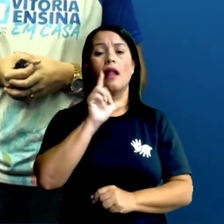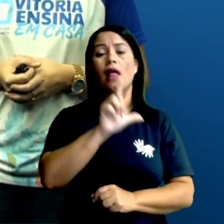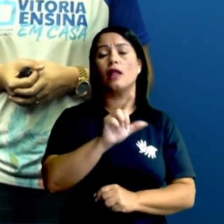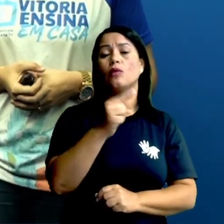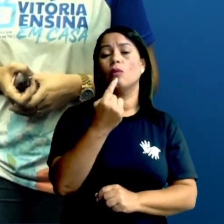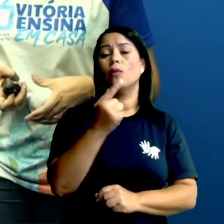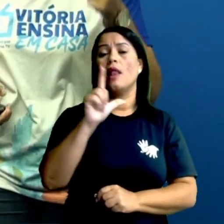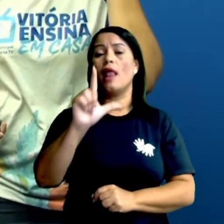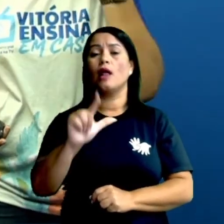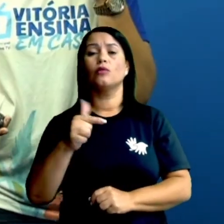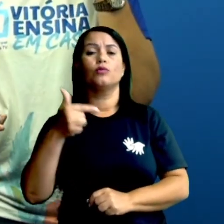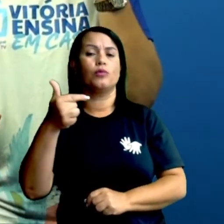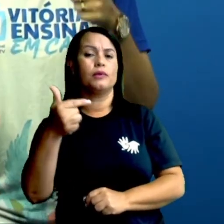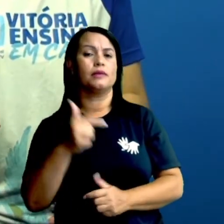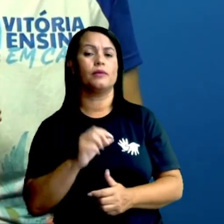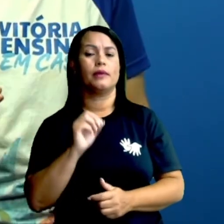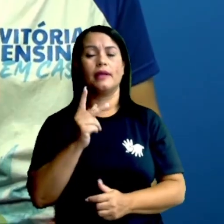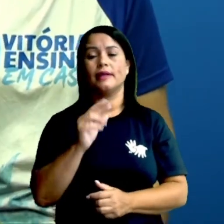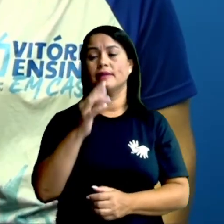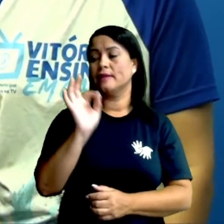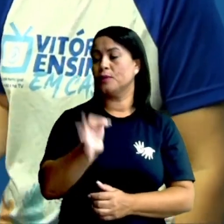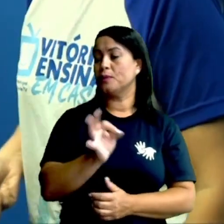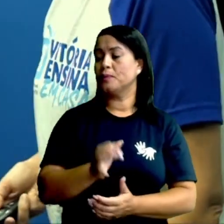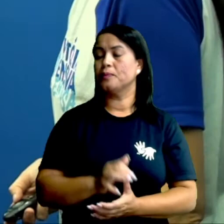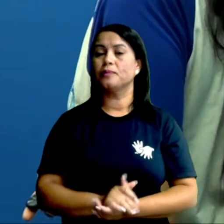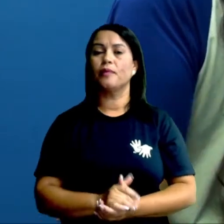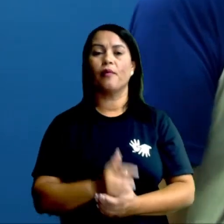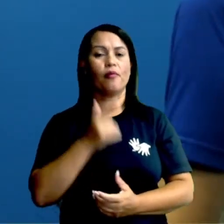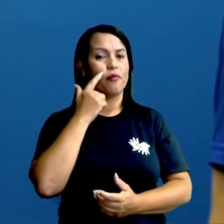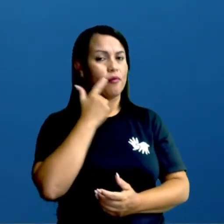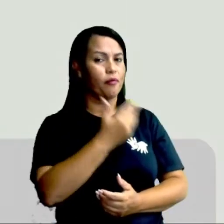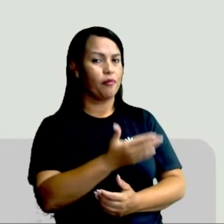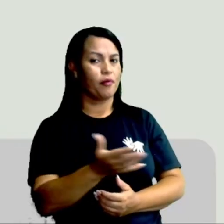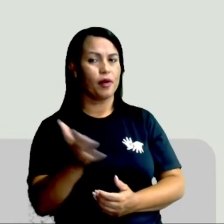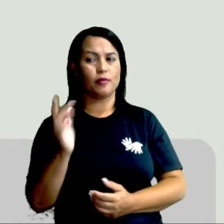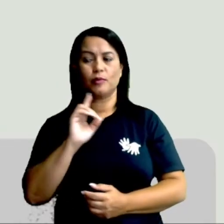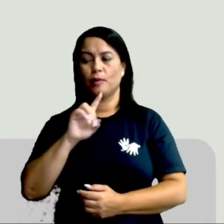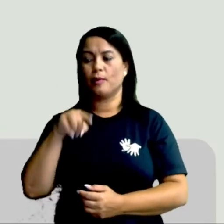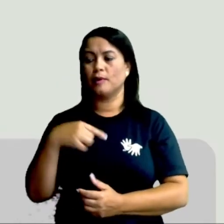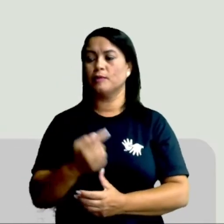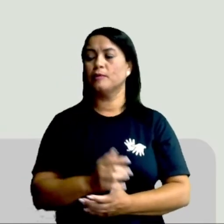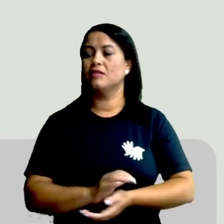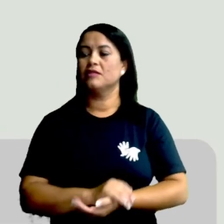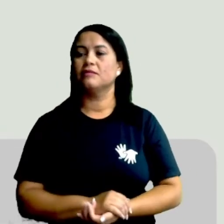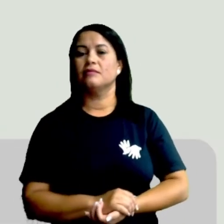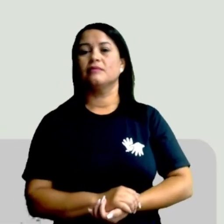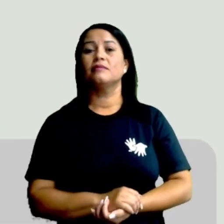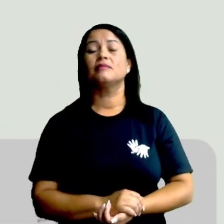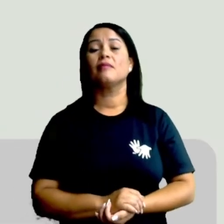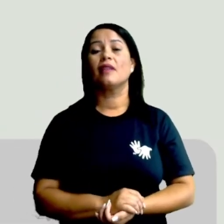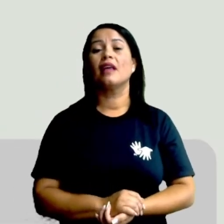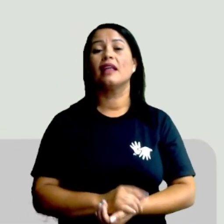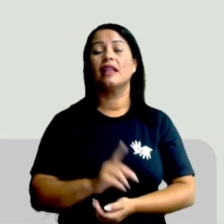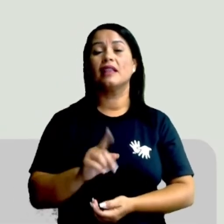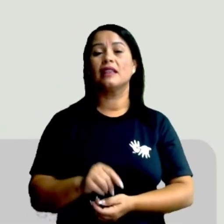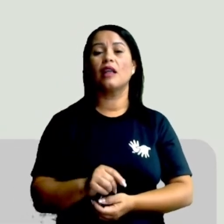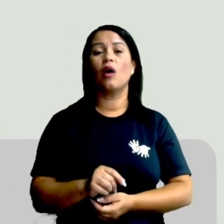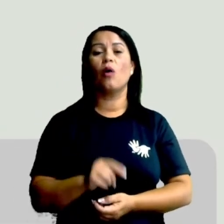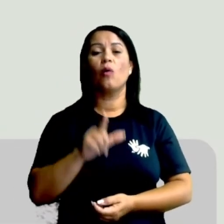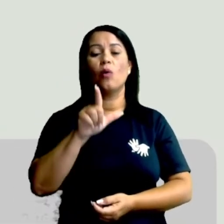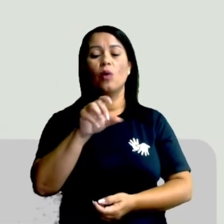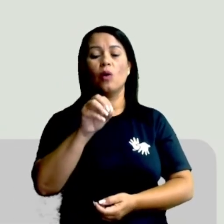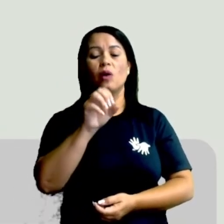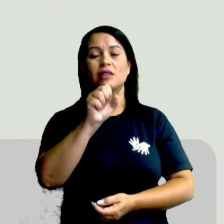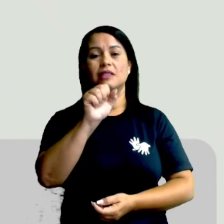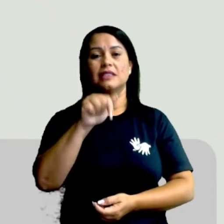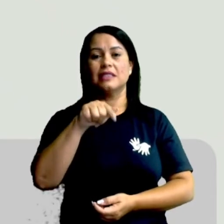2. Ok? Certinho? Vamos para o próximo. Losango é uma figura